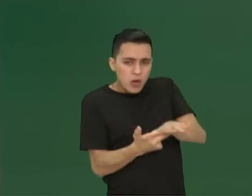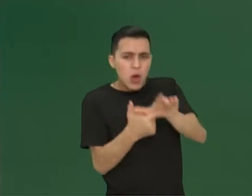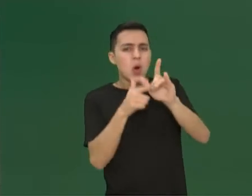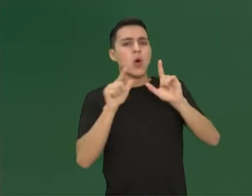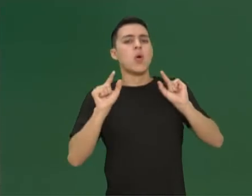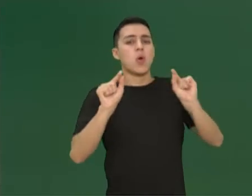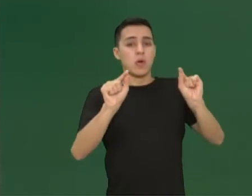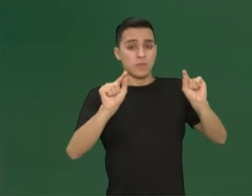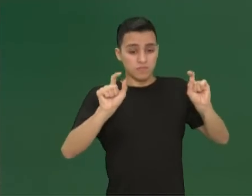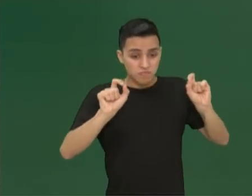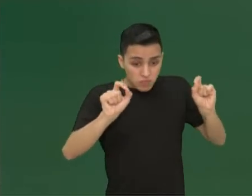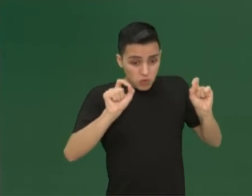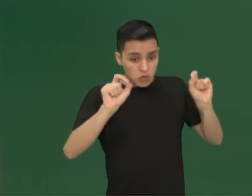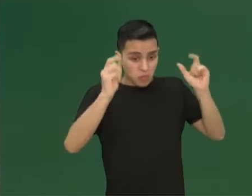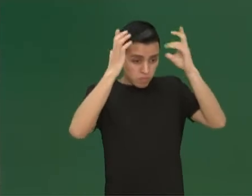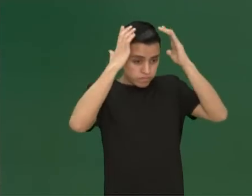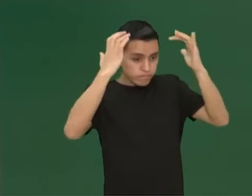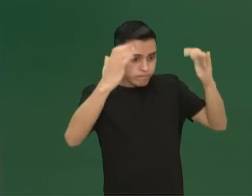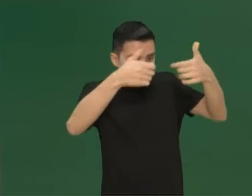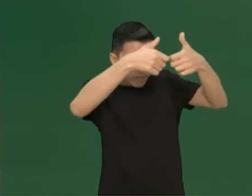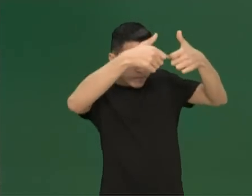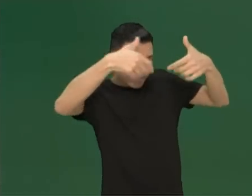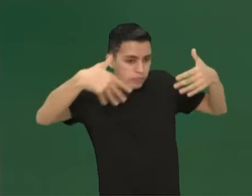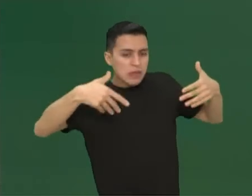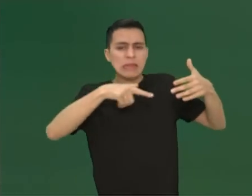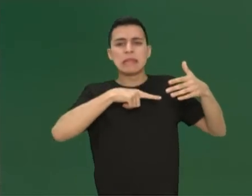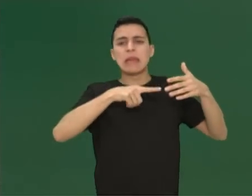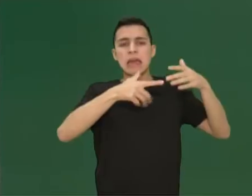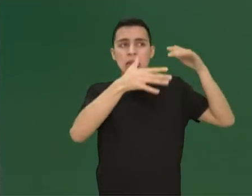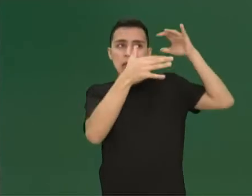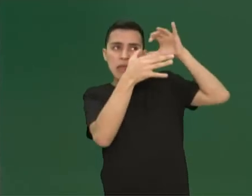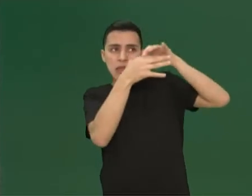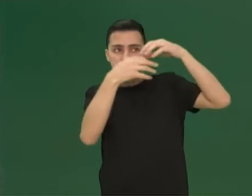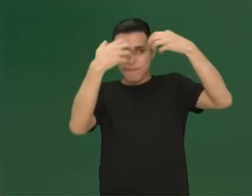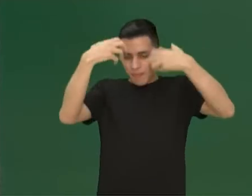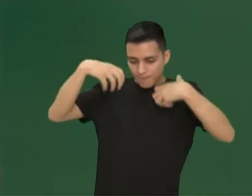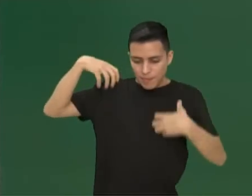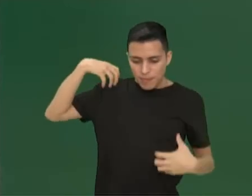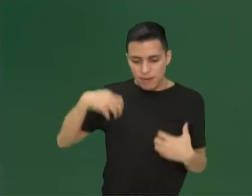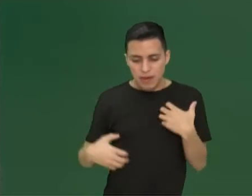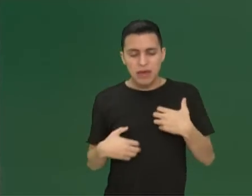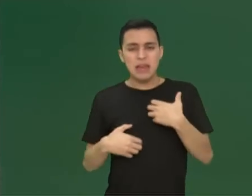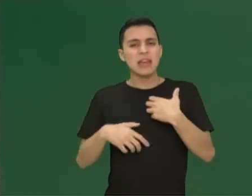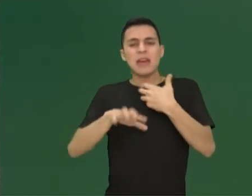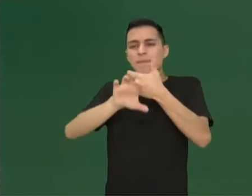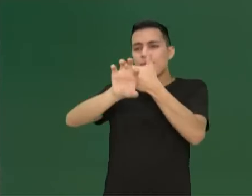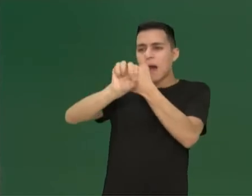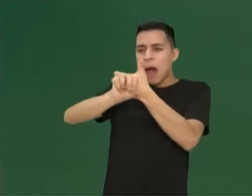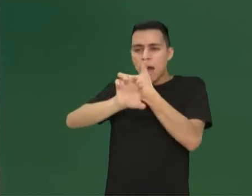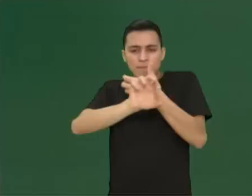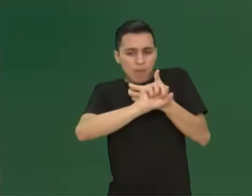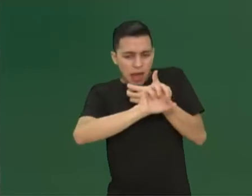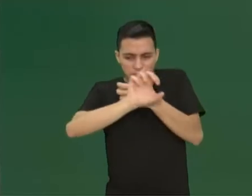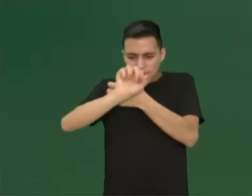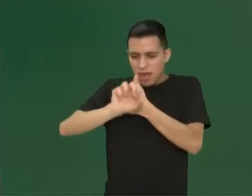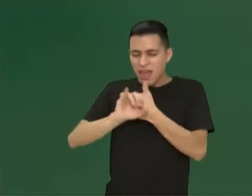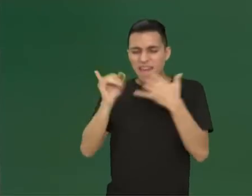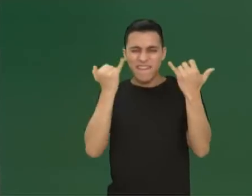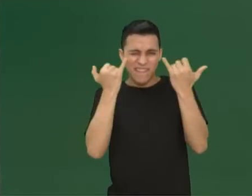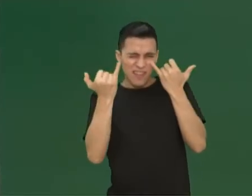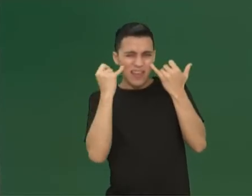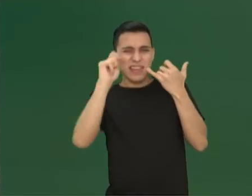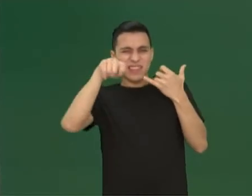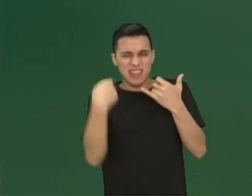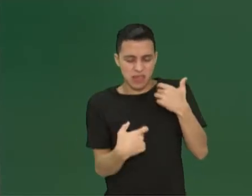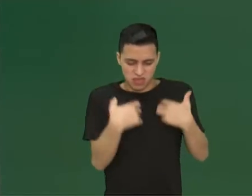o nosso sistema nervoso trabalha com alguns órgãos que recebem essas informações. São os